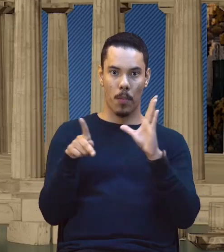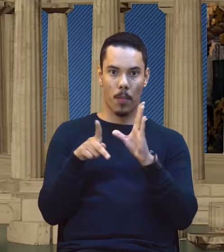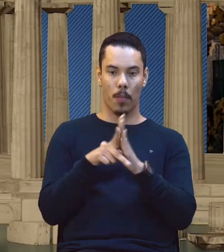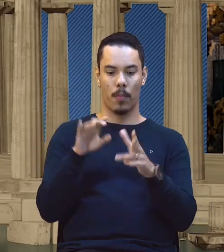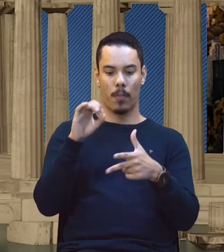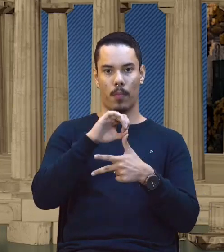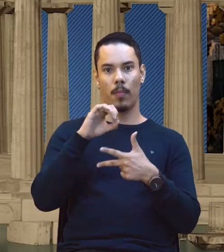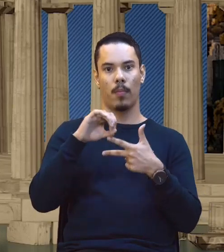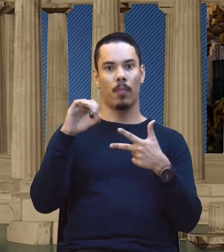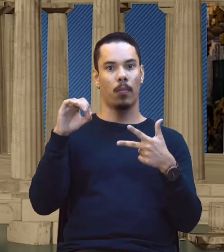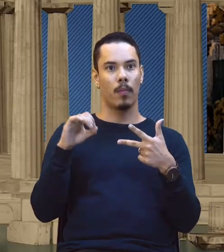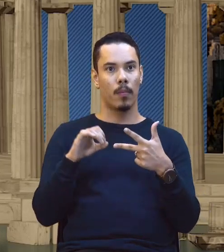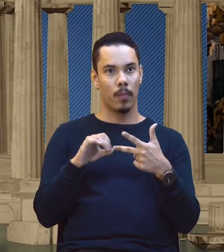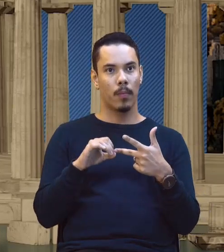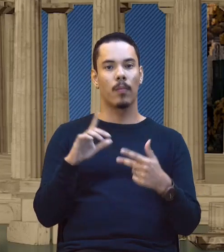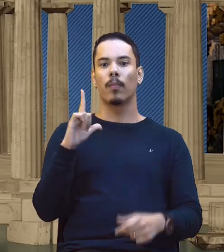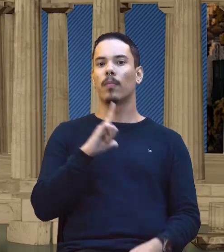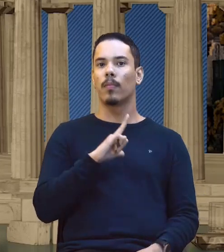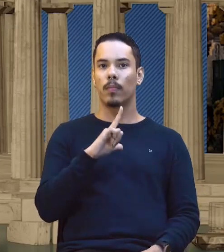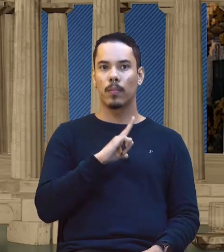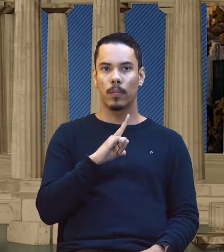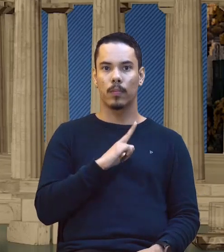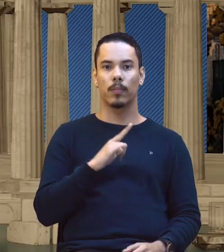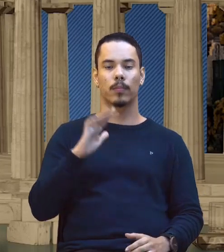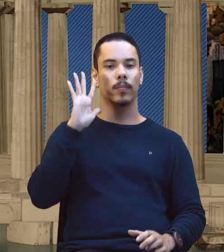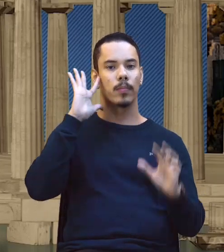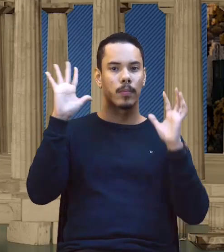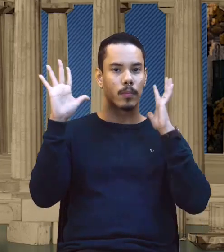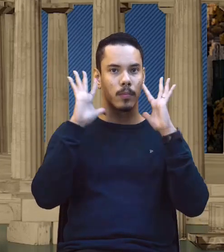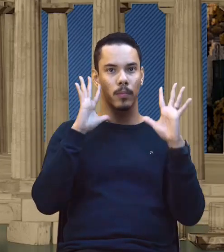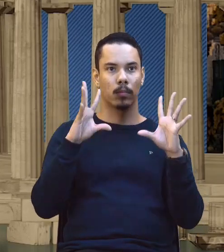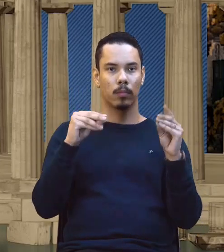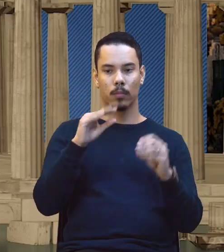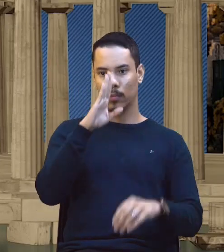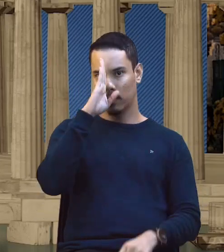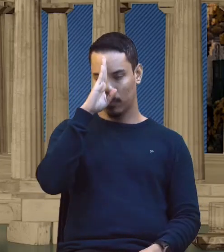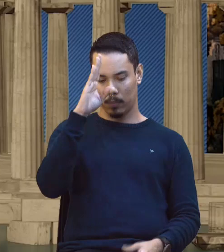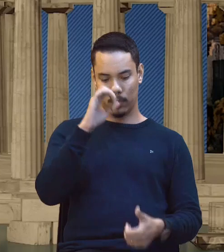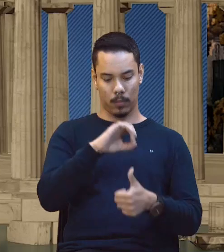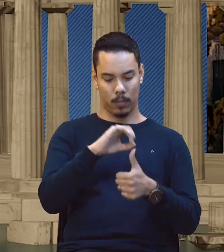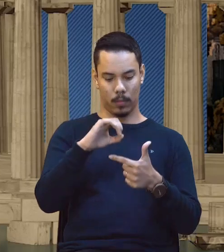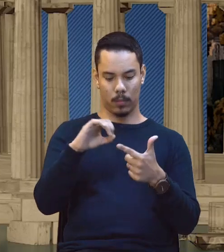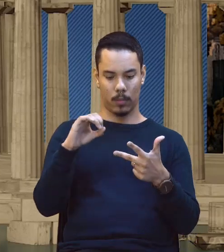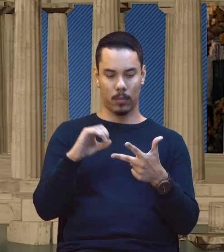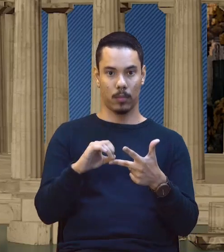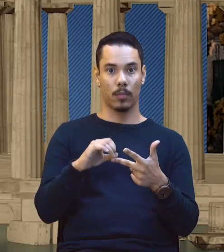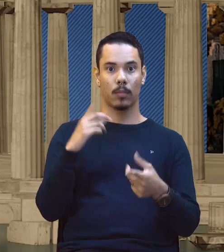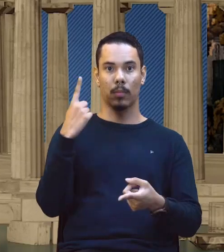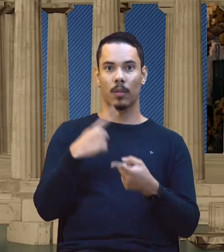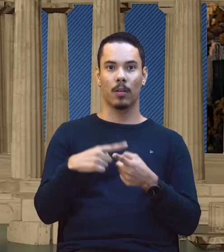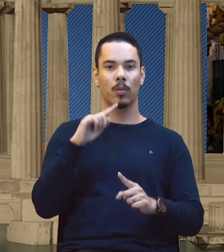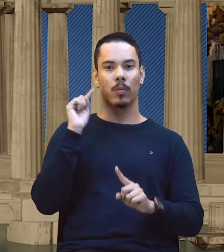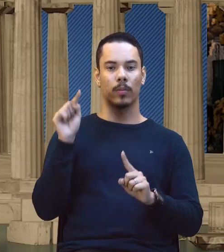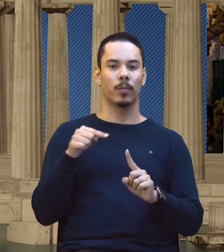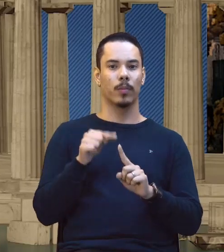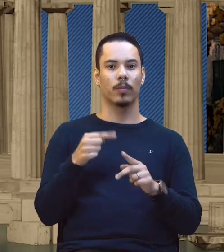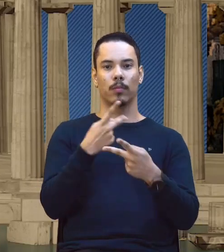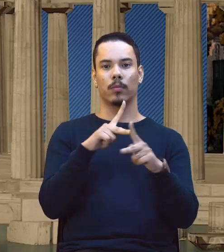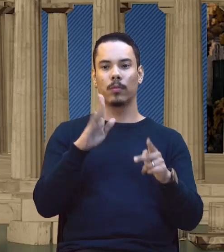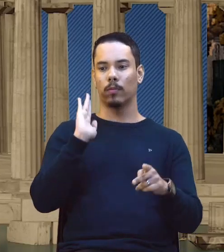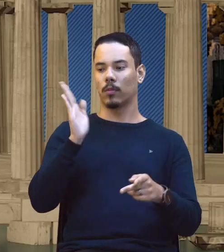Enem, ou que tenha todos os fundamentos, todos os princípios do Enem, para já vocês irem se